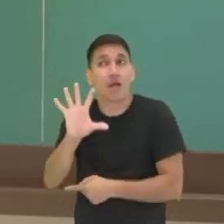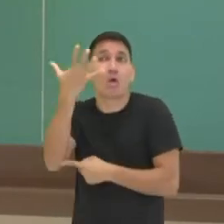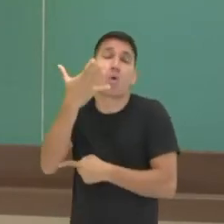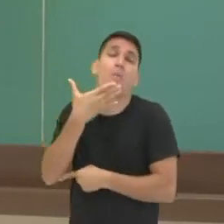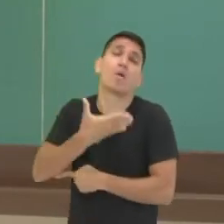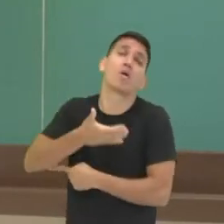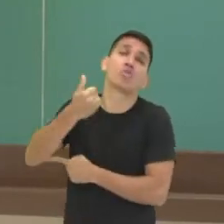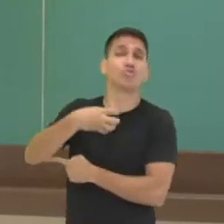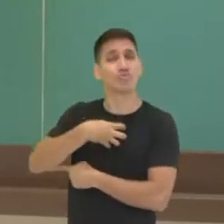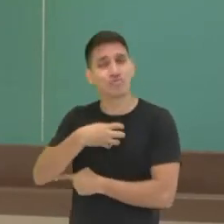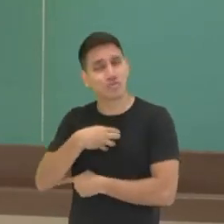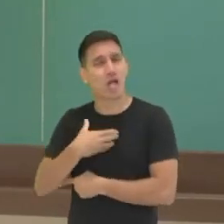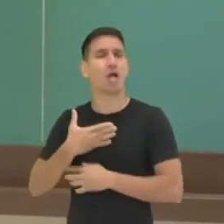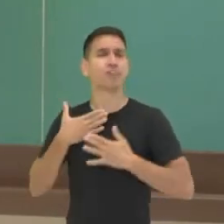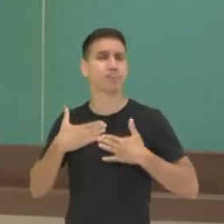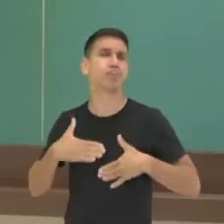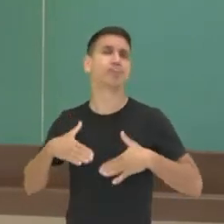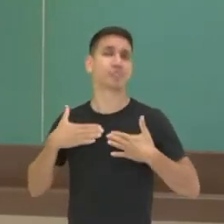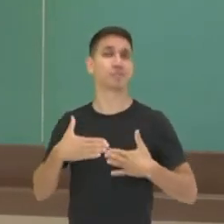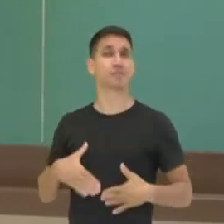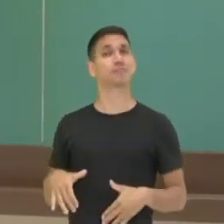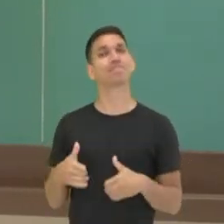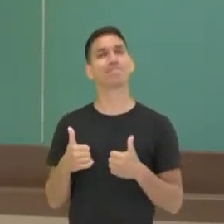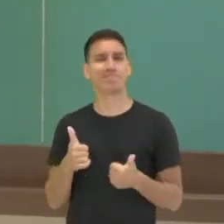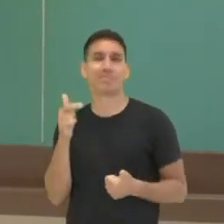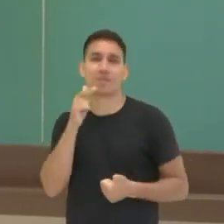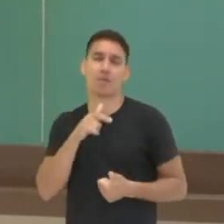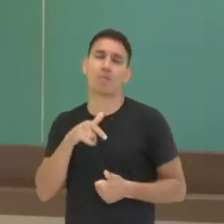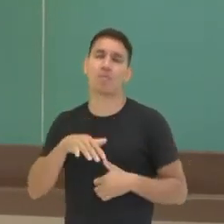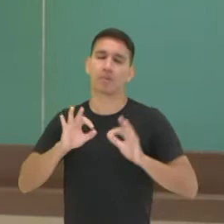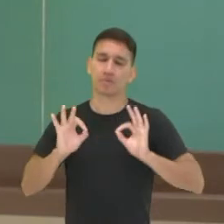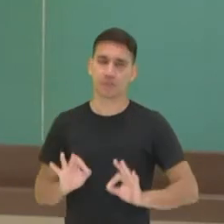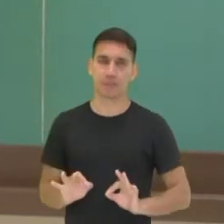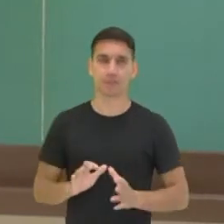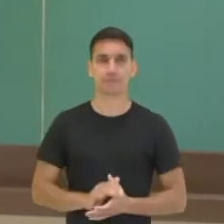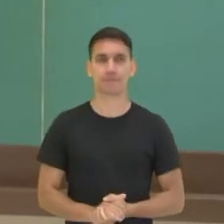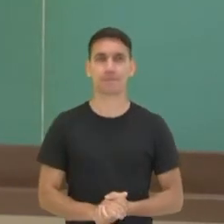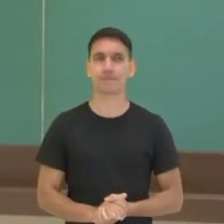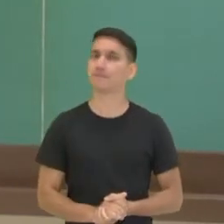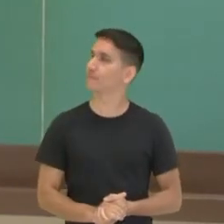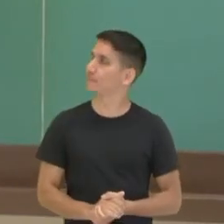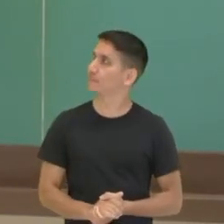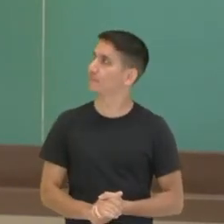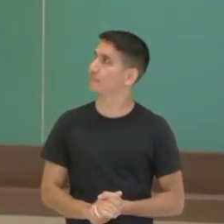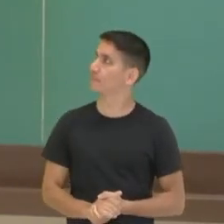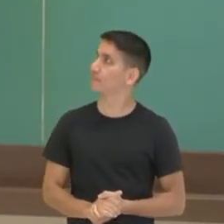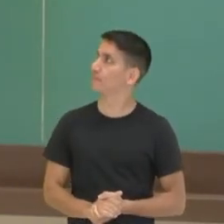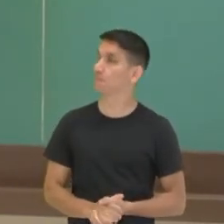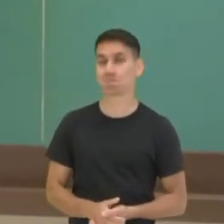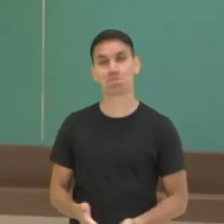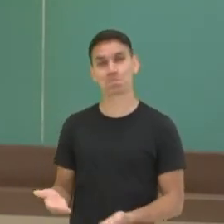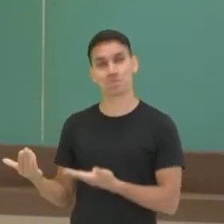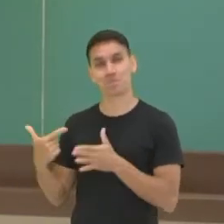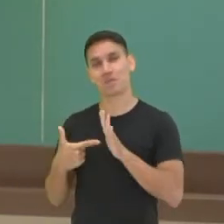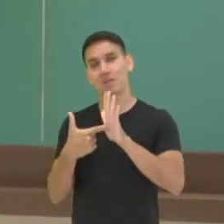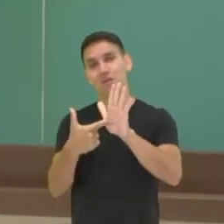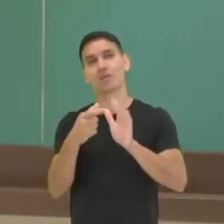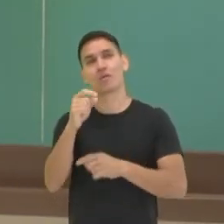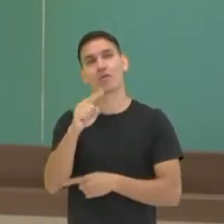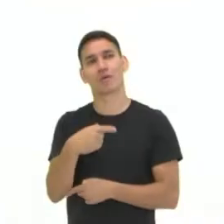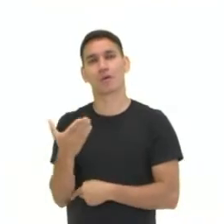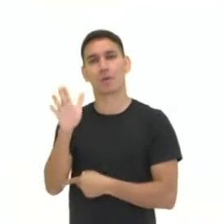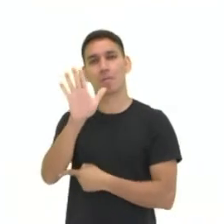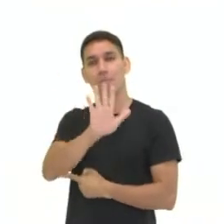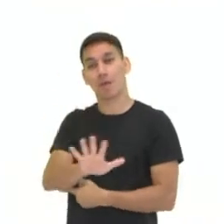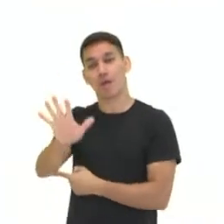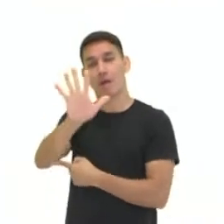forma possível, da forma mais pacífica, né, que seria o mais sensato a se fazer. Então eu trouxe aqui para vocês nesse slide,